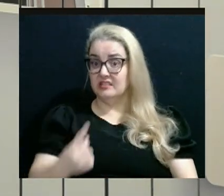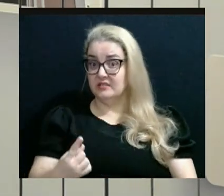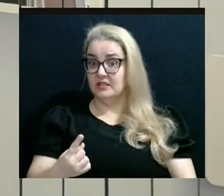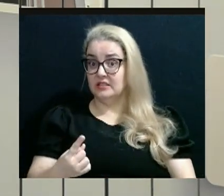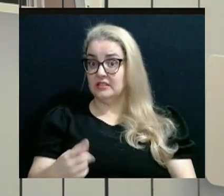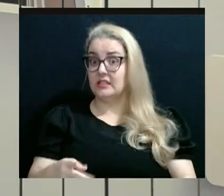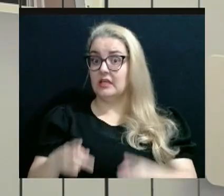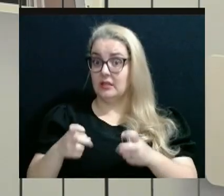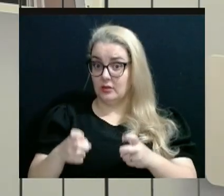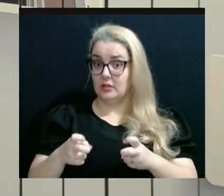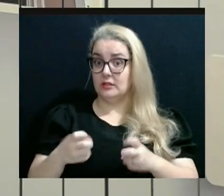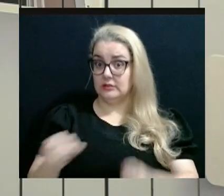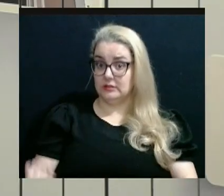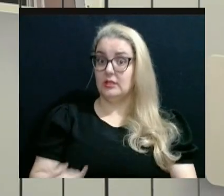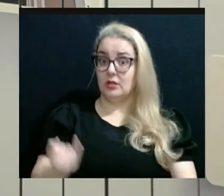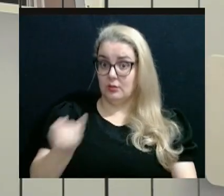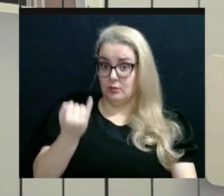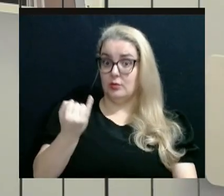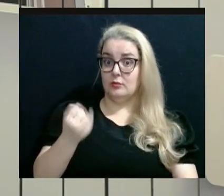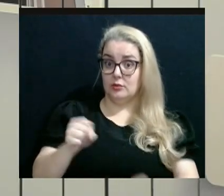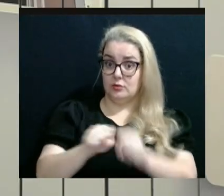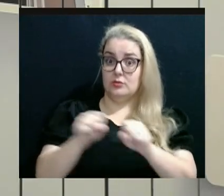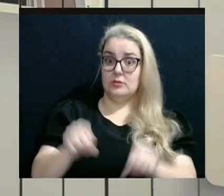reconhece a importância do sistema Braille.